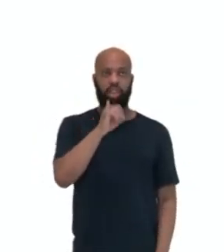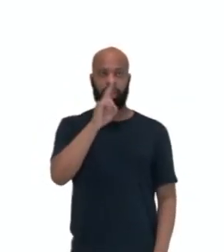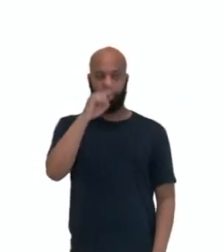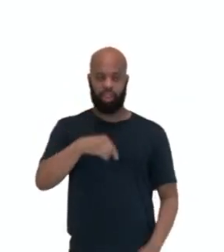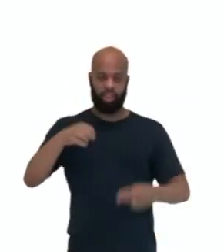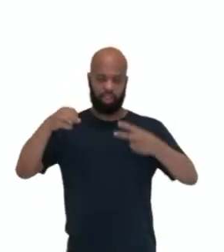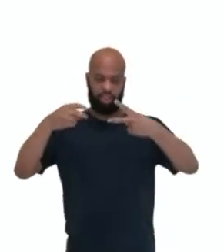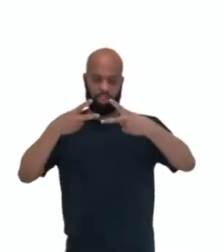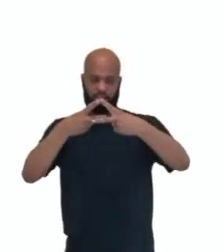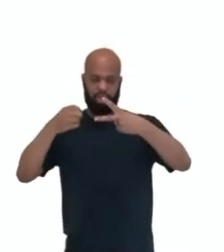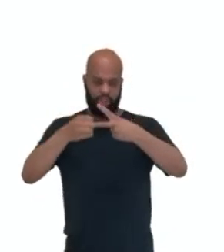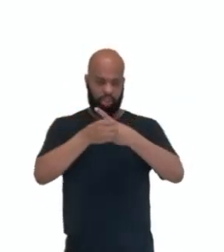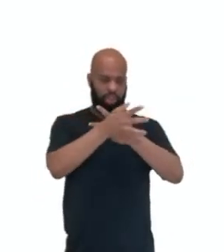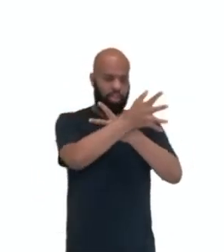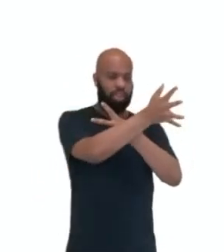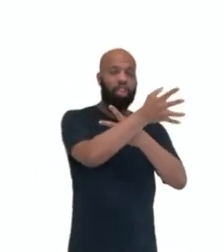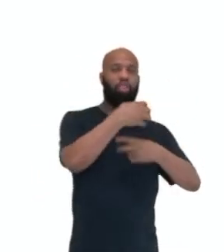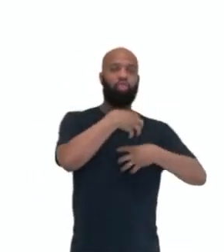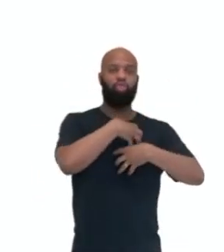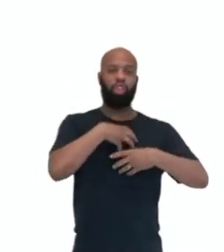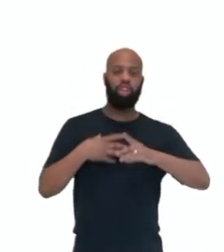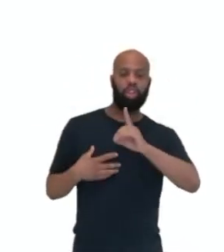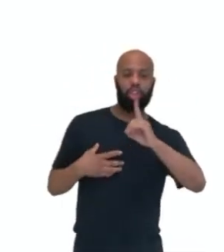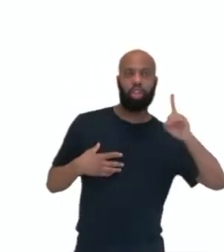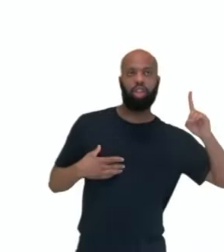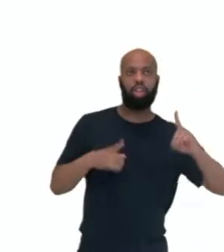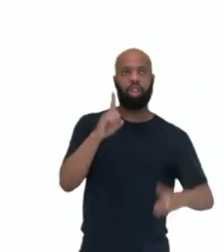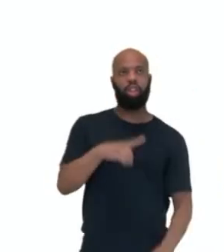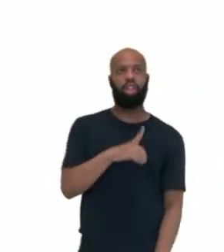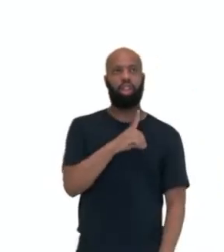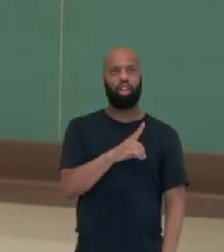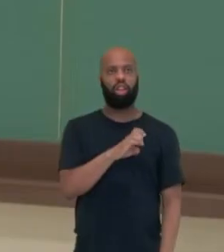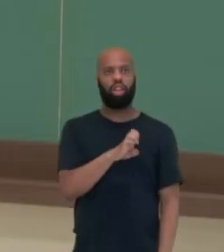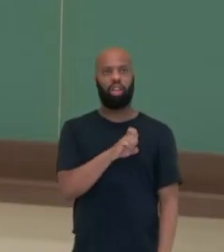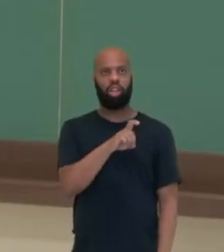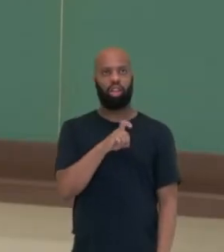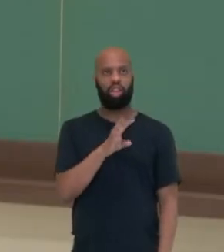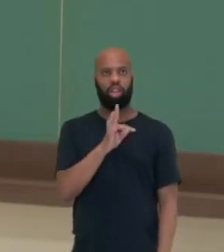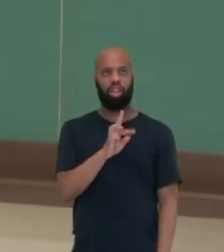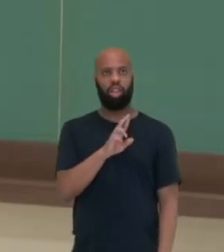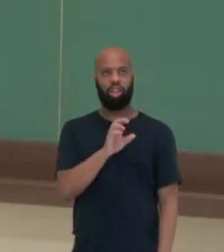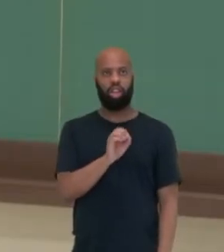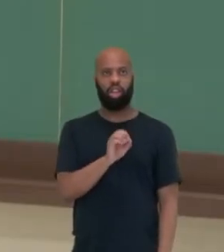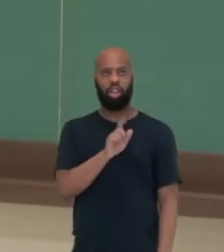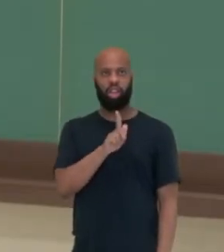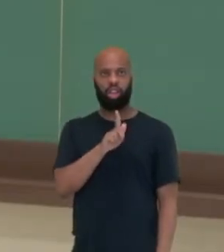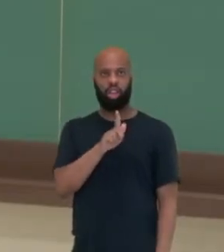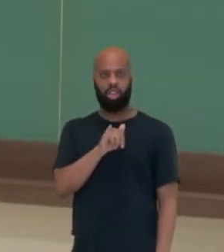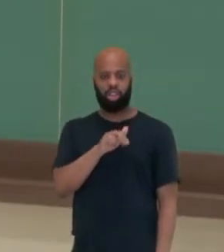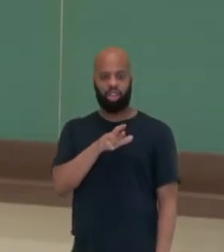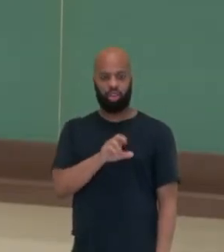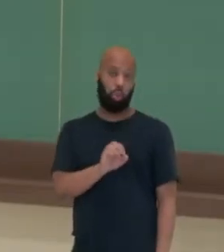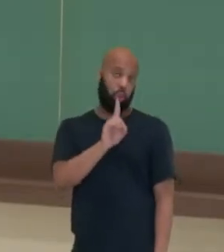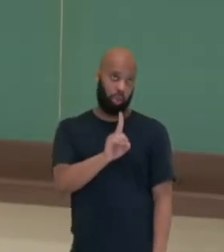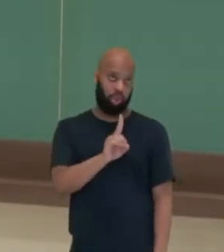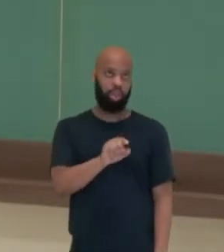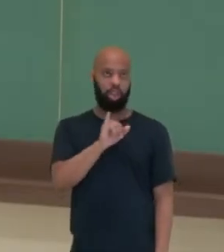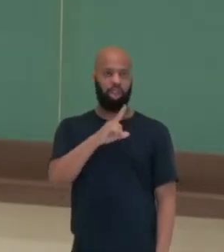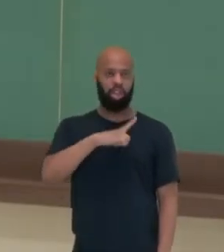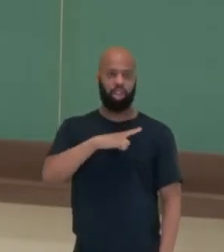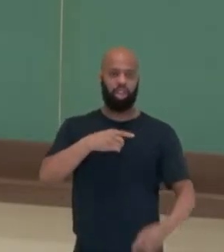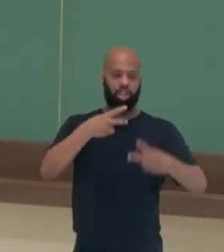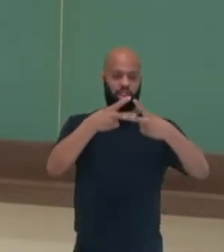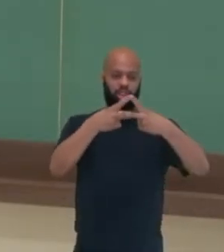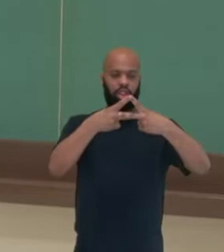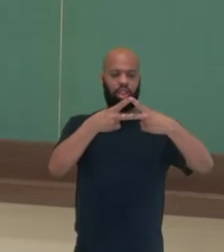lado direito, nós denominamos de isômero destrógero ou apenas D. Se o desvio for para o lado